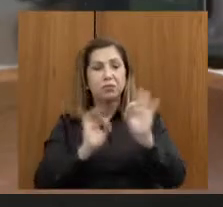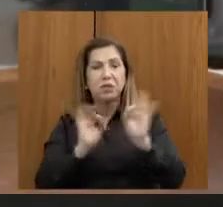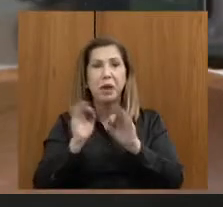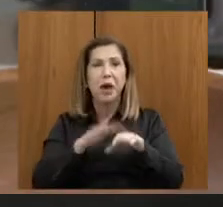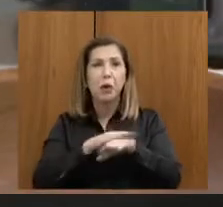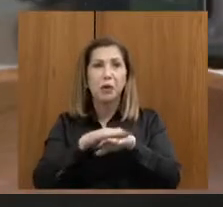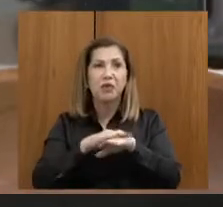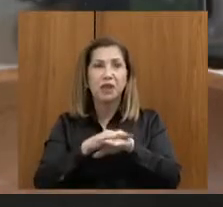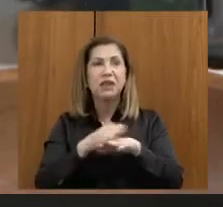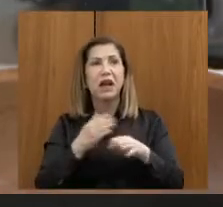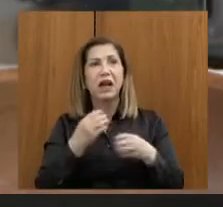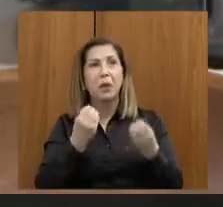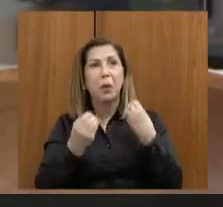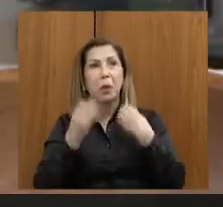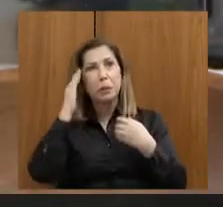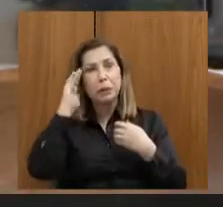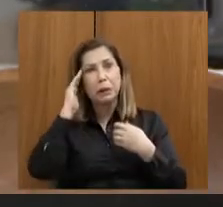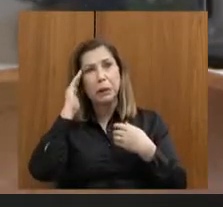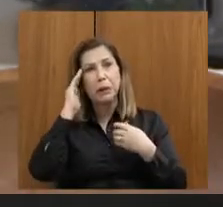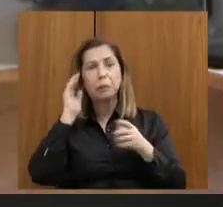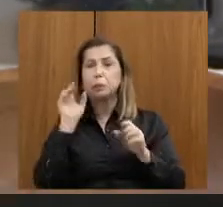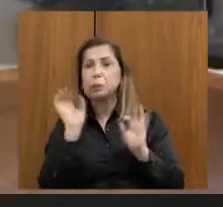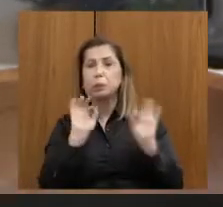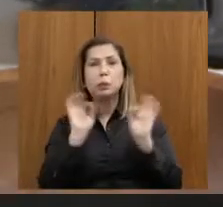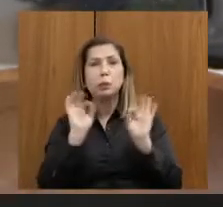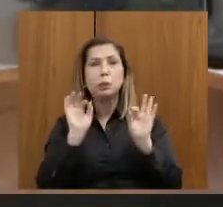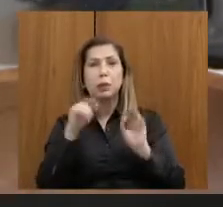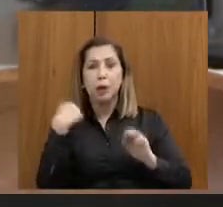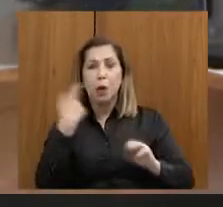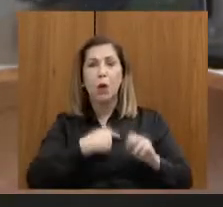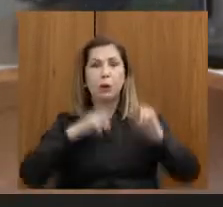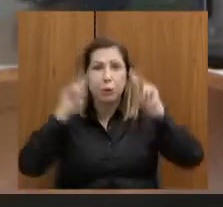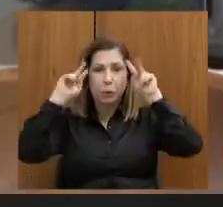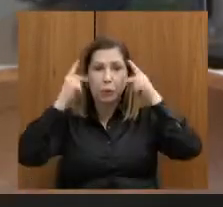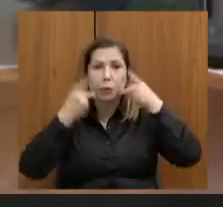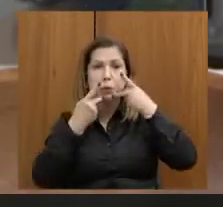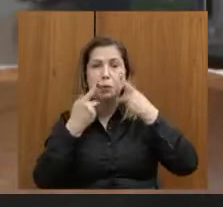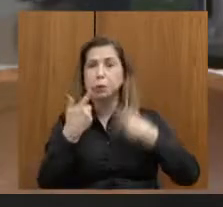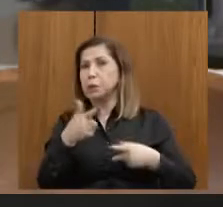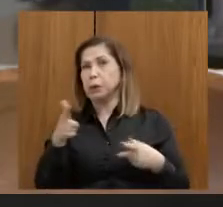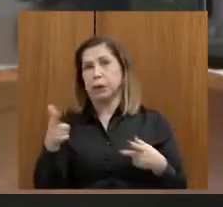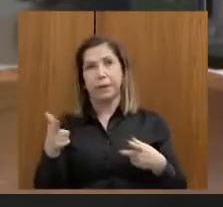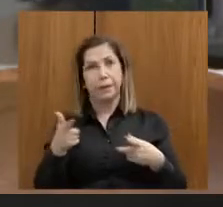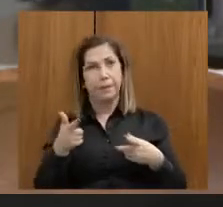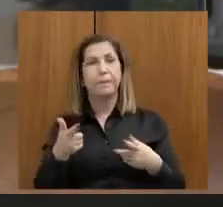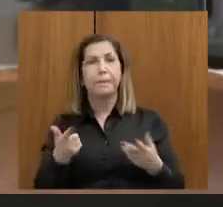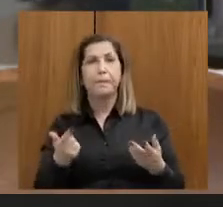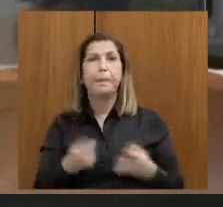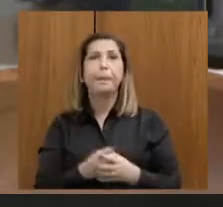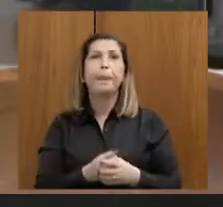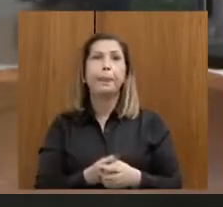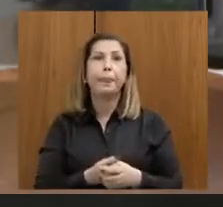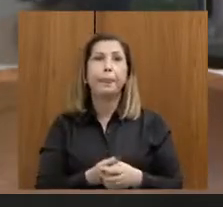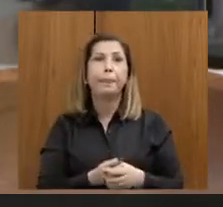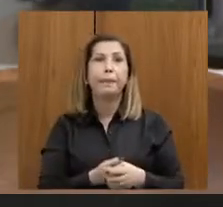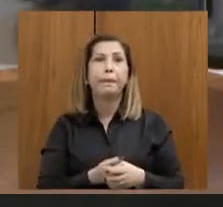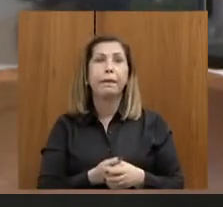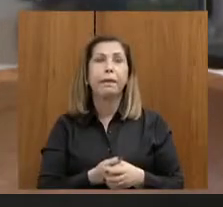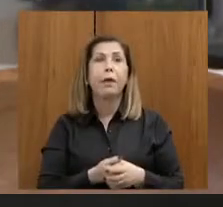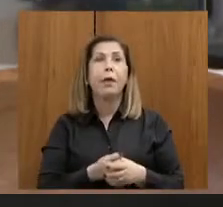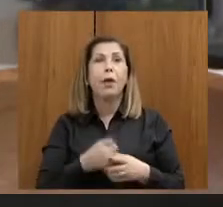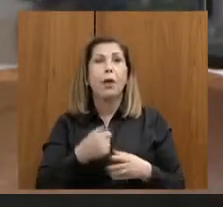nem compreender De onde nós viemos e quem nós somos aqui Essa é a gente